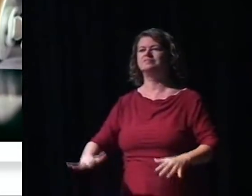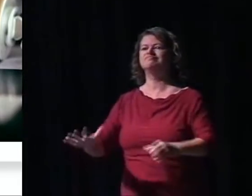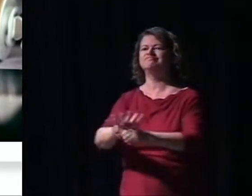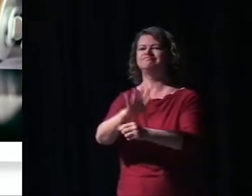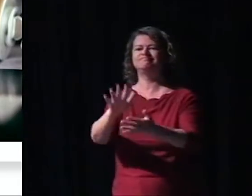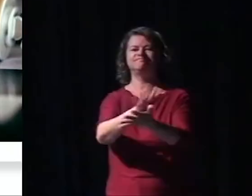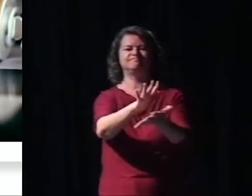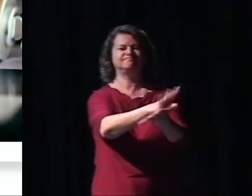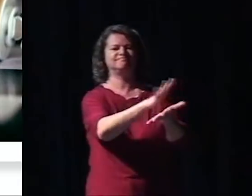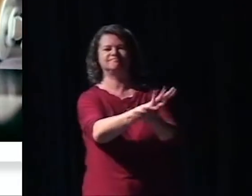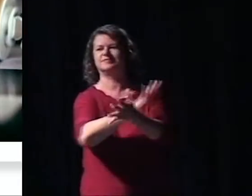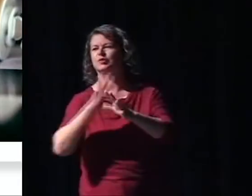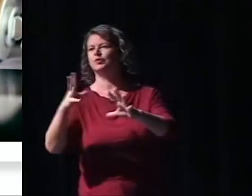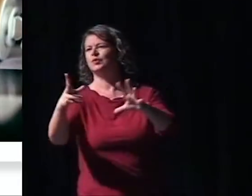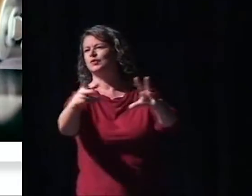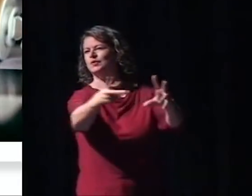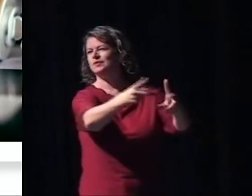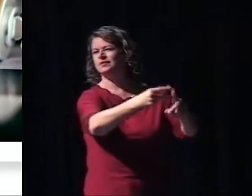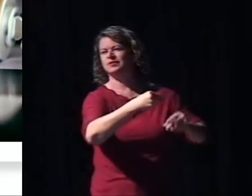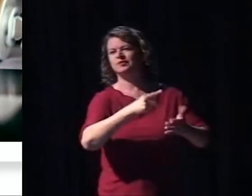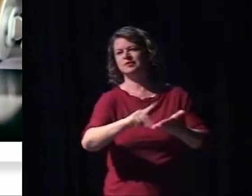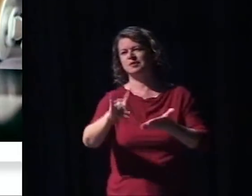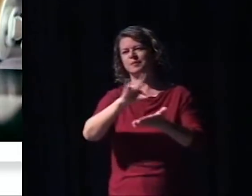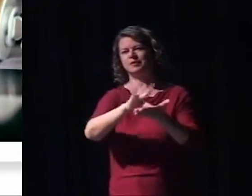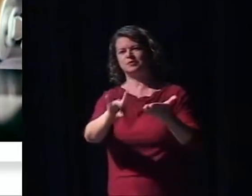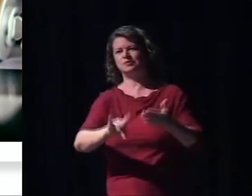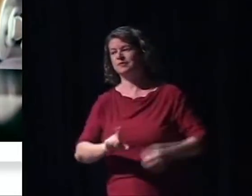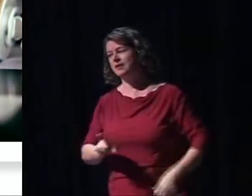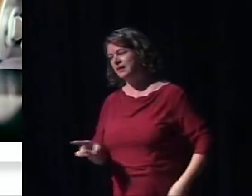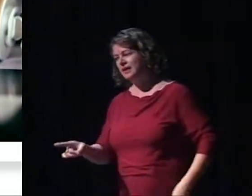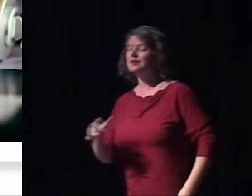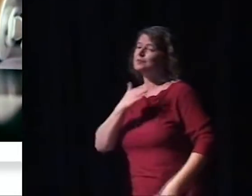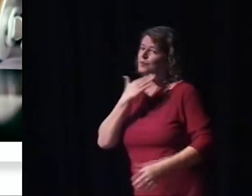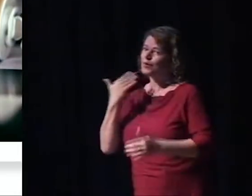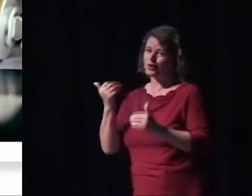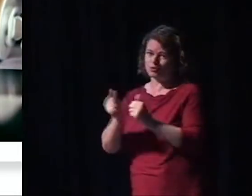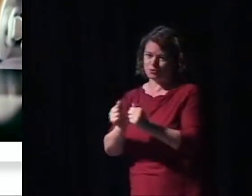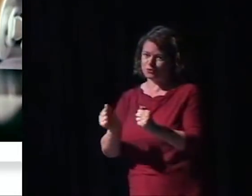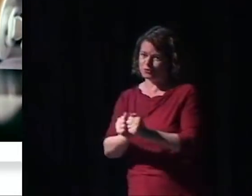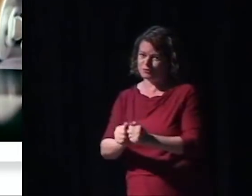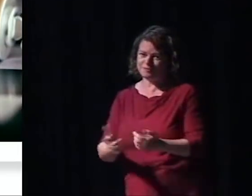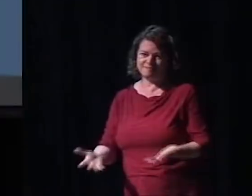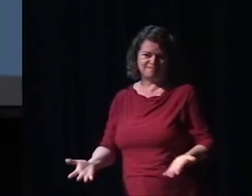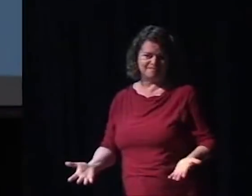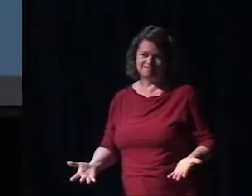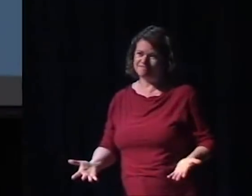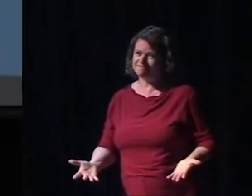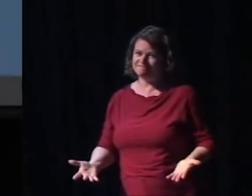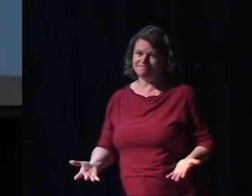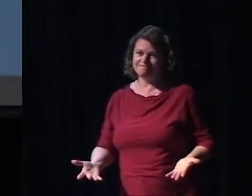morrer, ele não foi chamado para terminar o ministério daquele jeito,